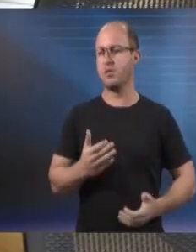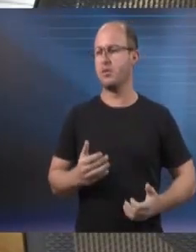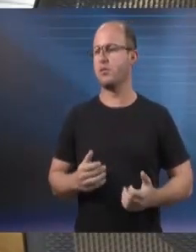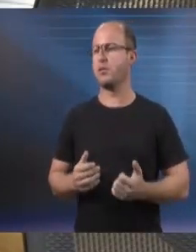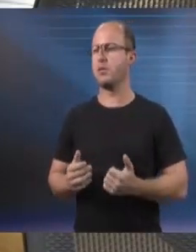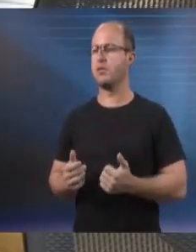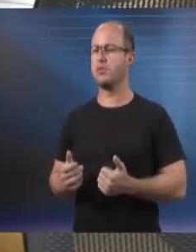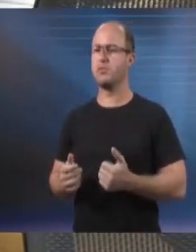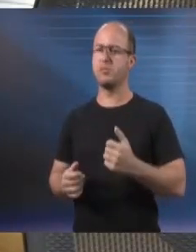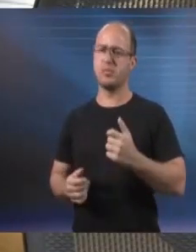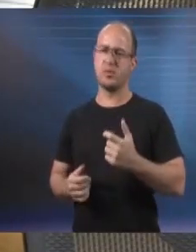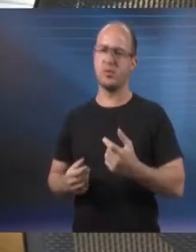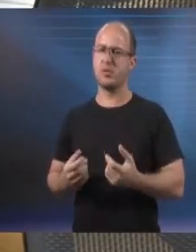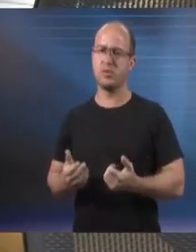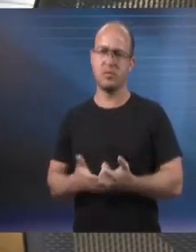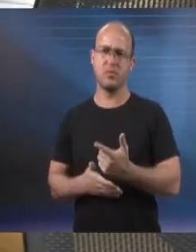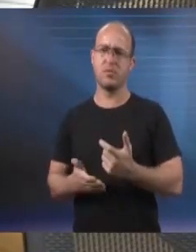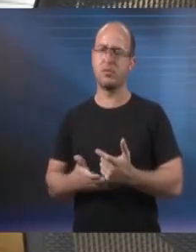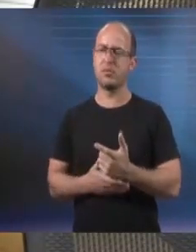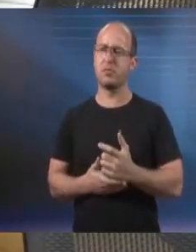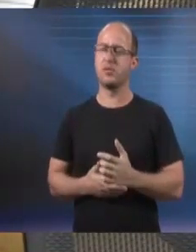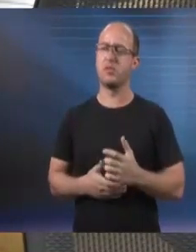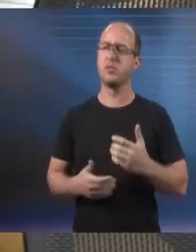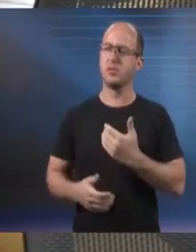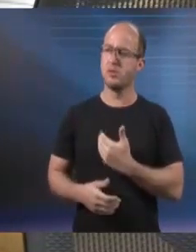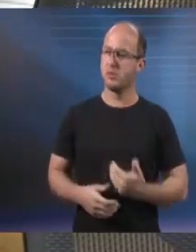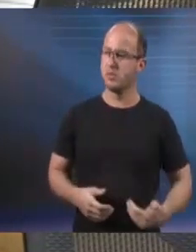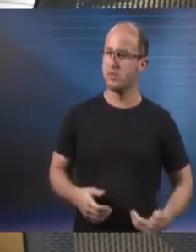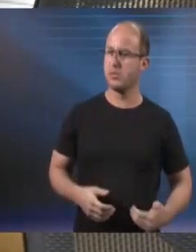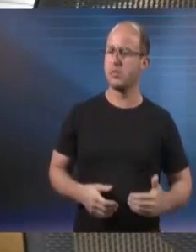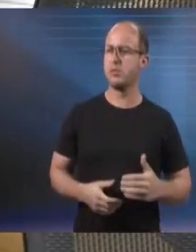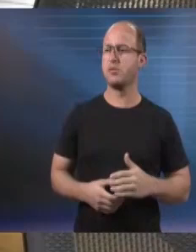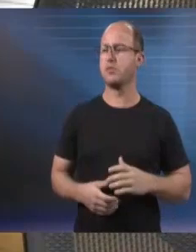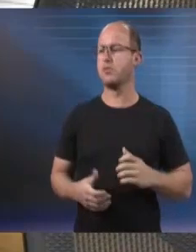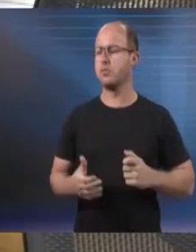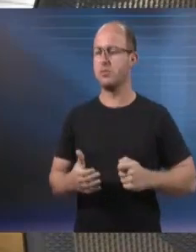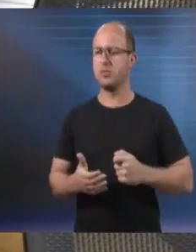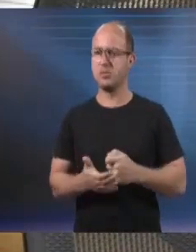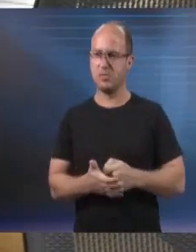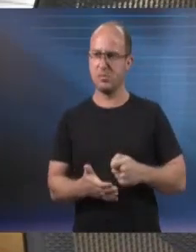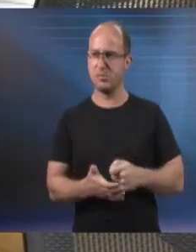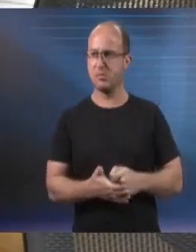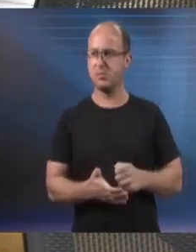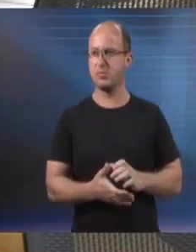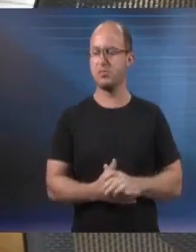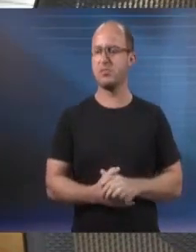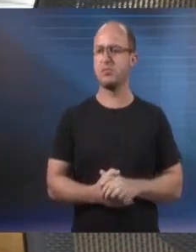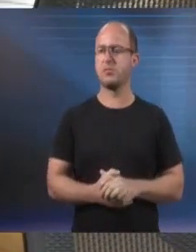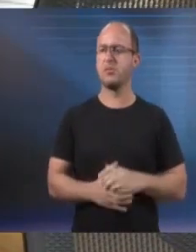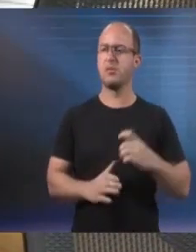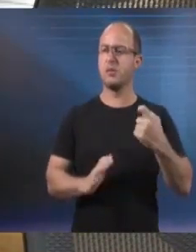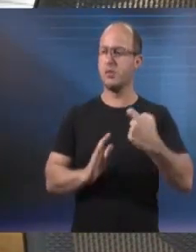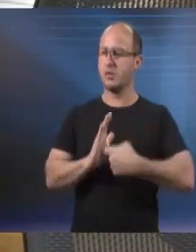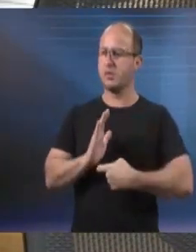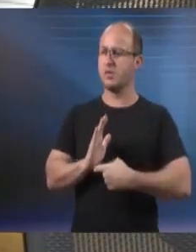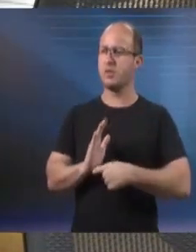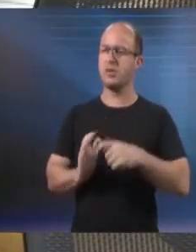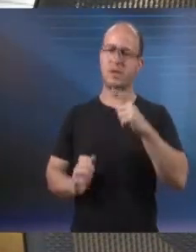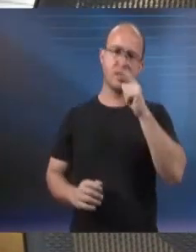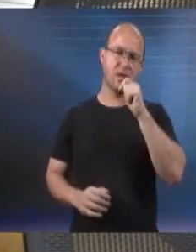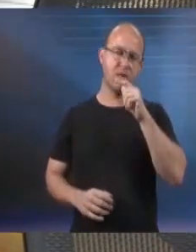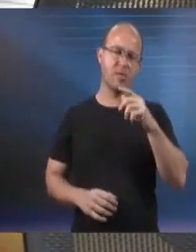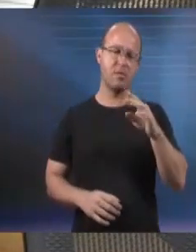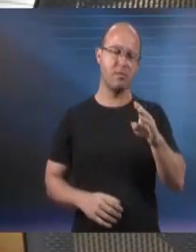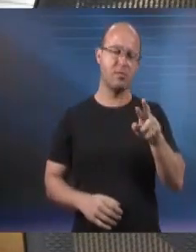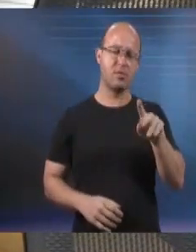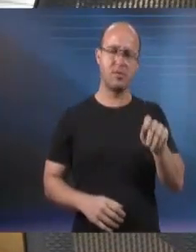compra. É desumano. Esse governo começou a cobrar a taxa da água